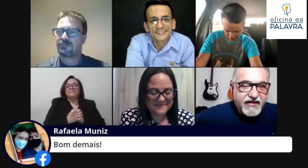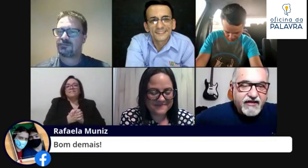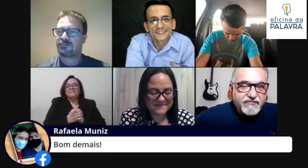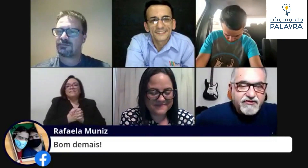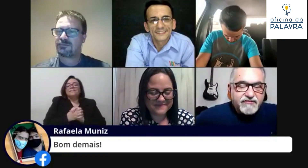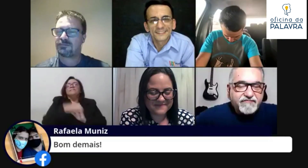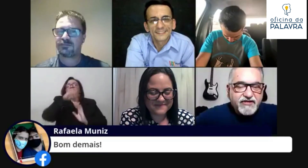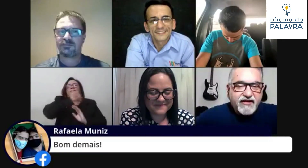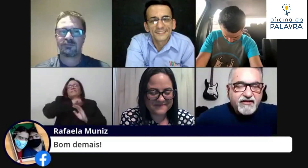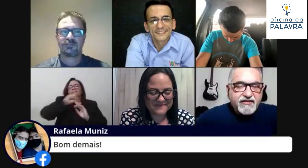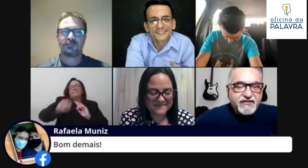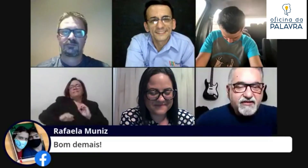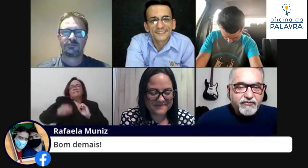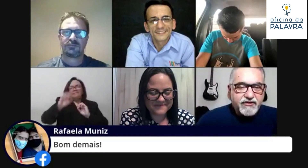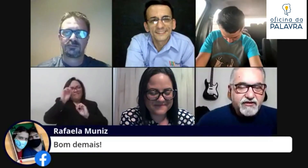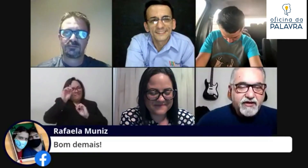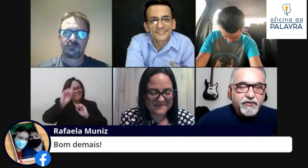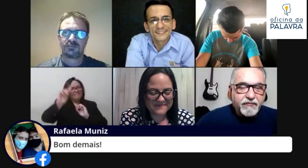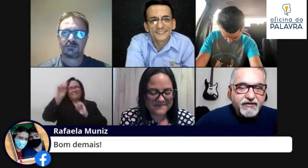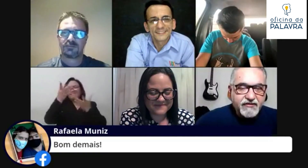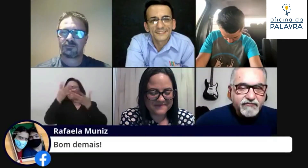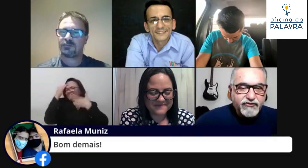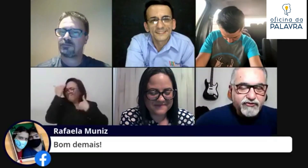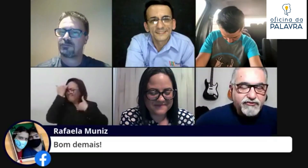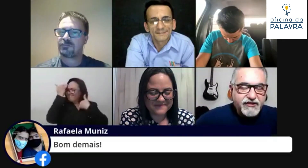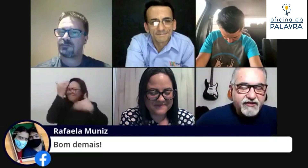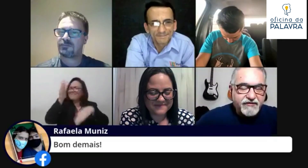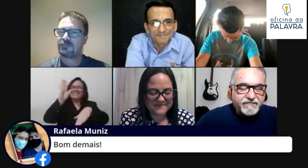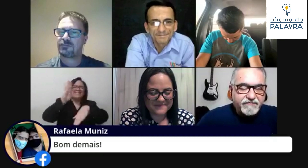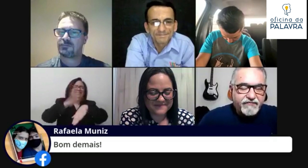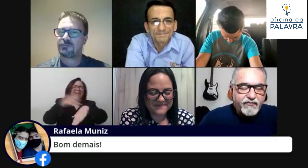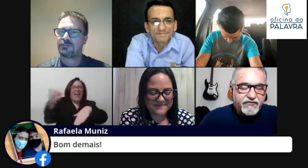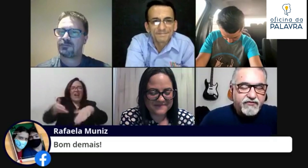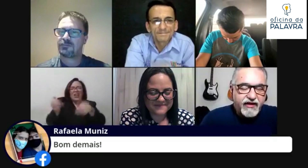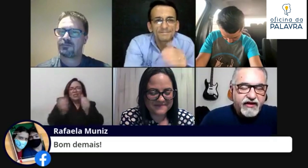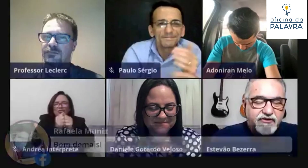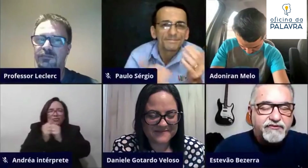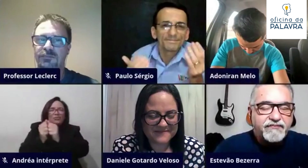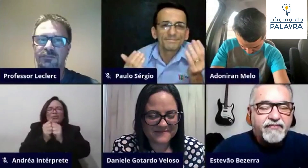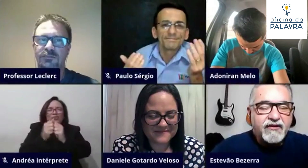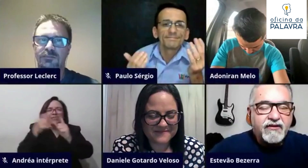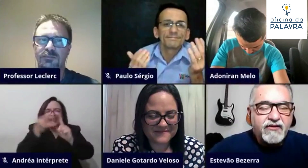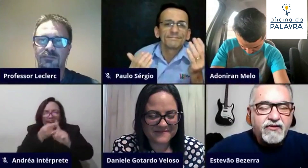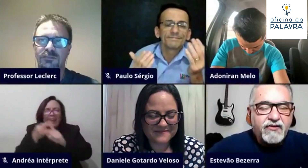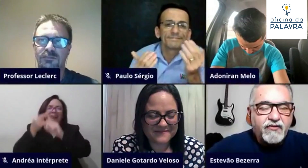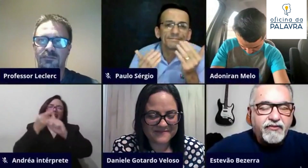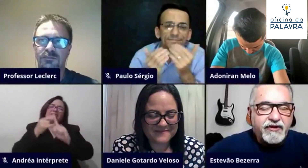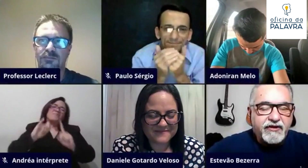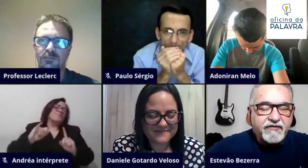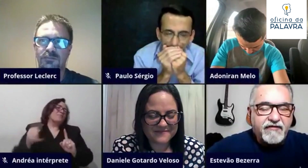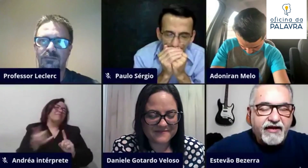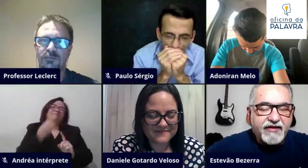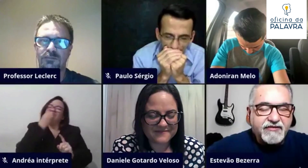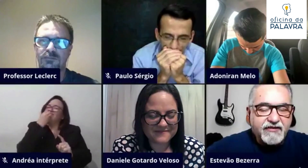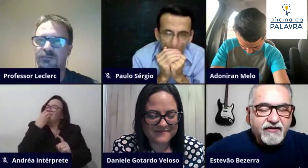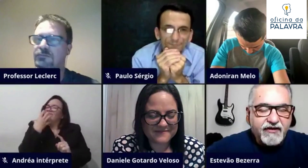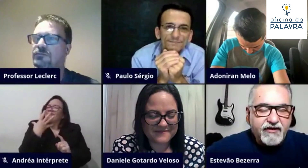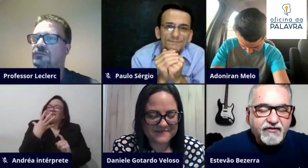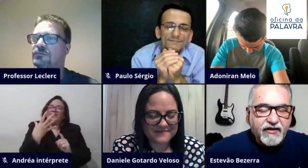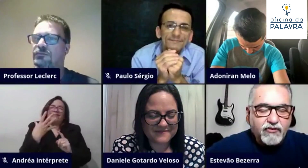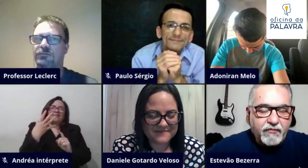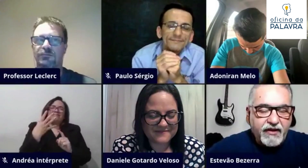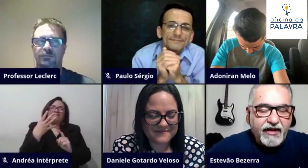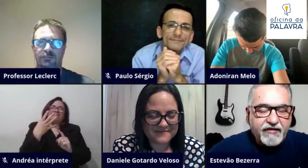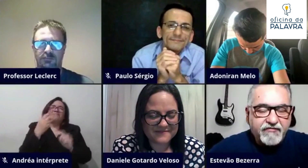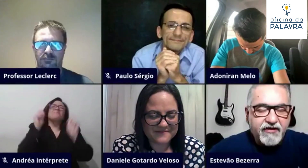Senhor, nós queremos te agradecer por esse tempo que passamos juntos aqui. Privilégio poder falar